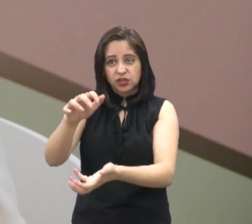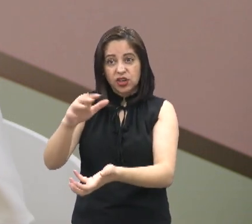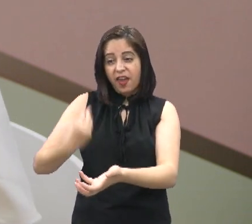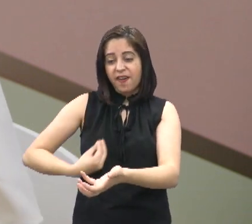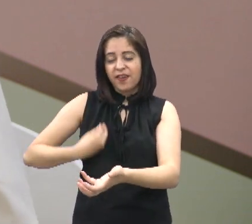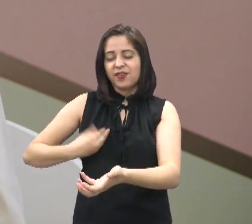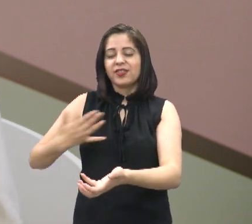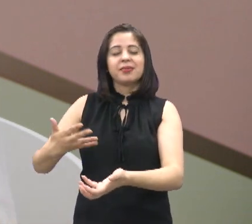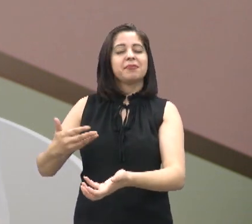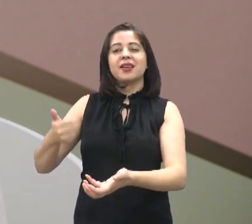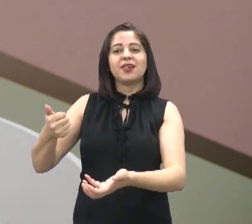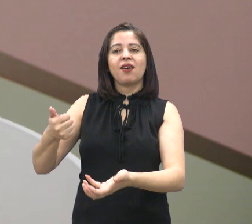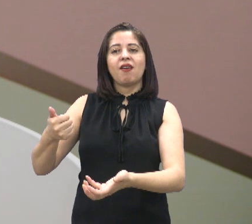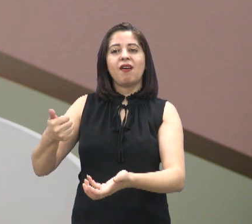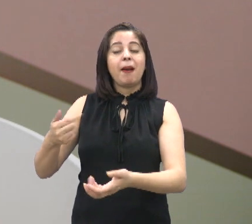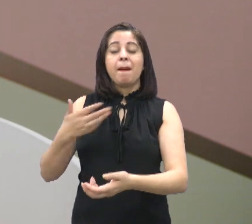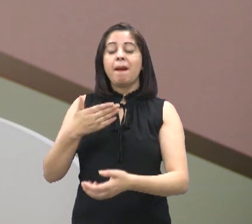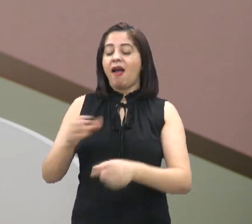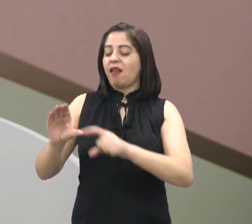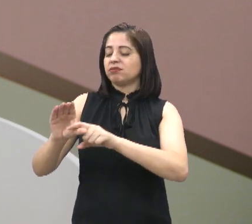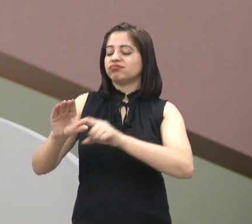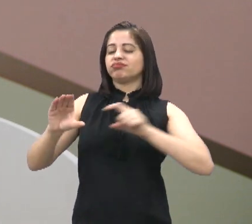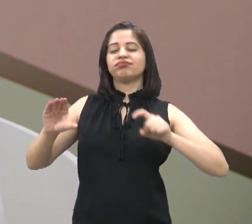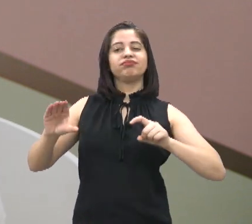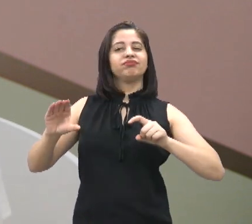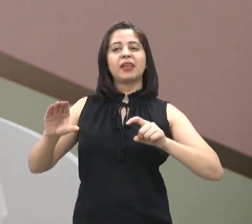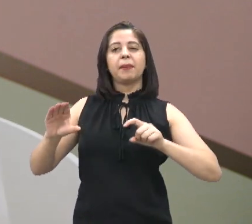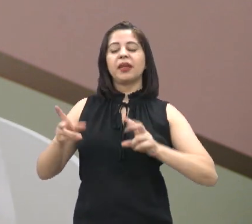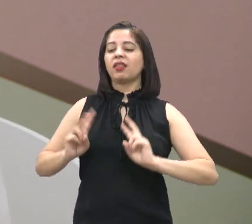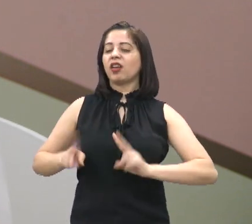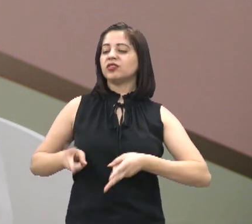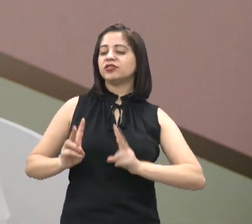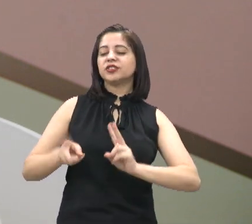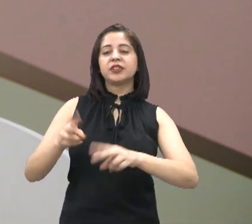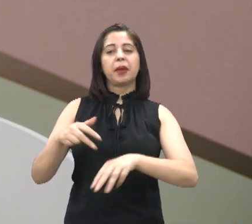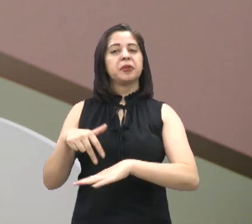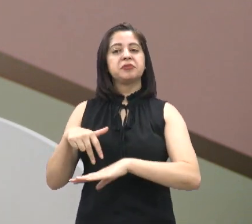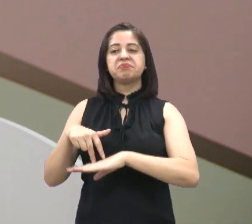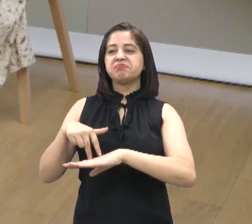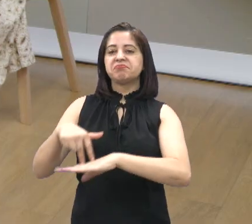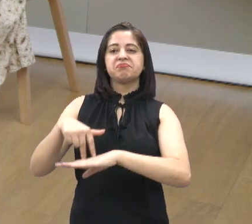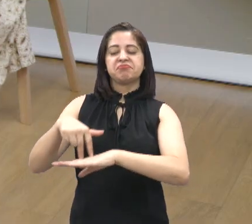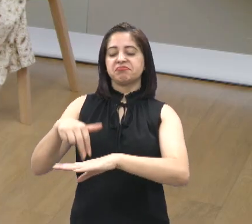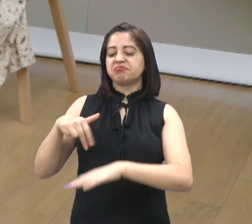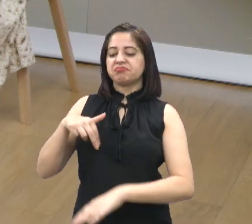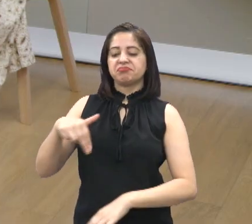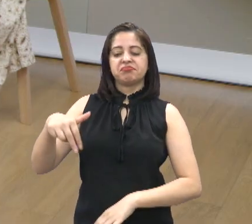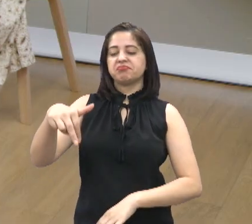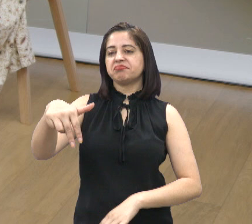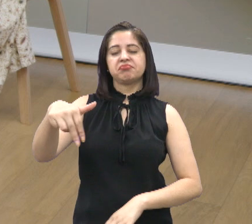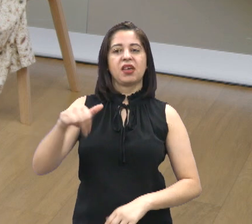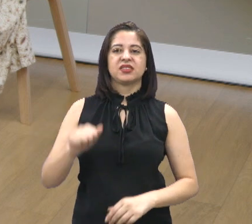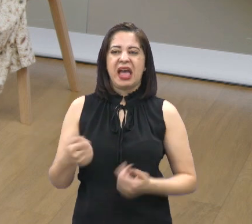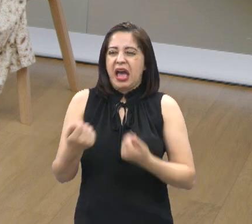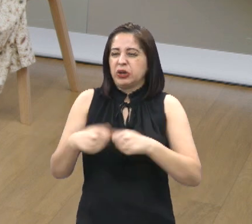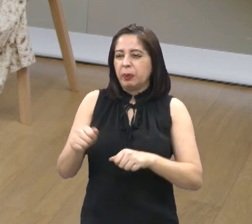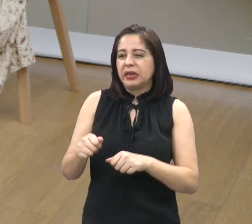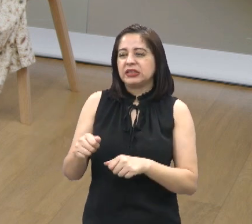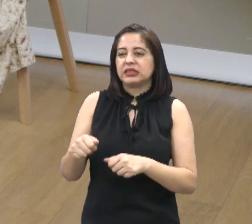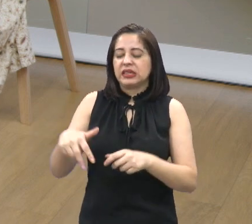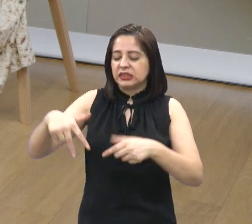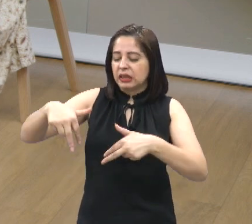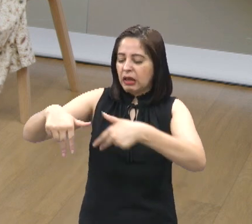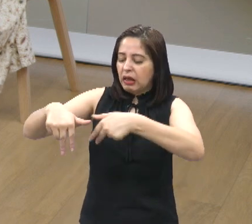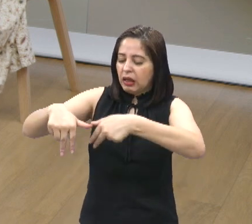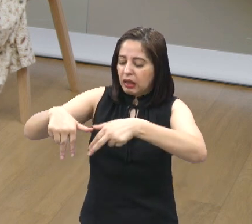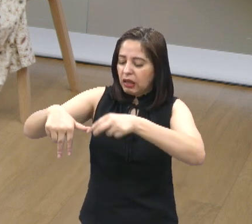vida, ele vai ter uma autonomia melhor também muitas vezes, vai ficar menos dependente, né, de ajuda, né, de filho, então